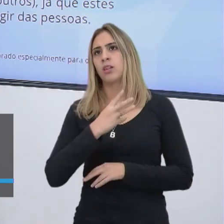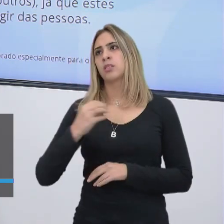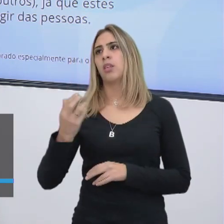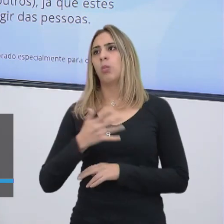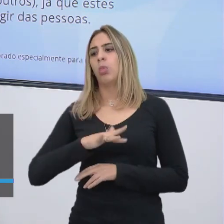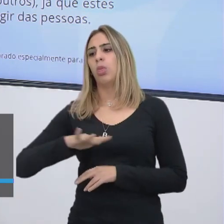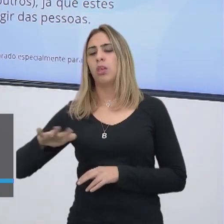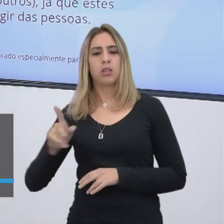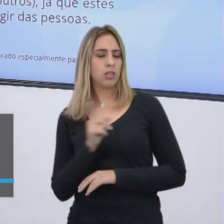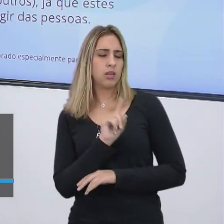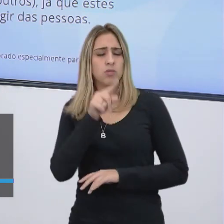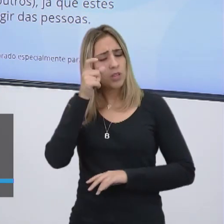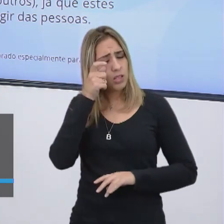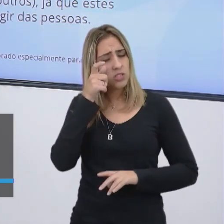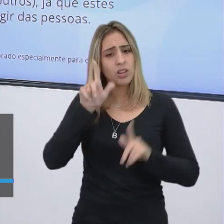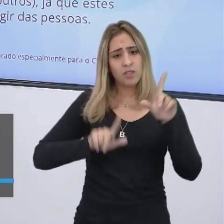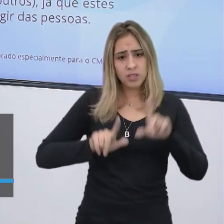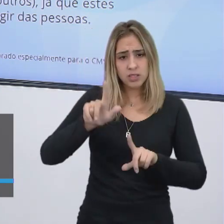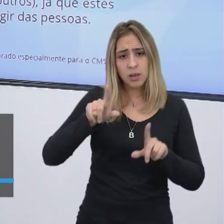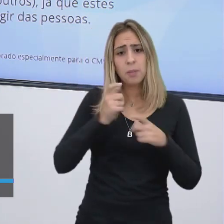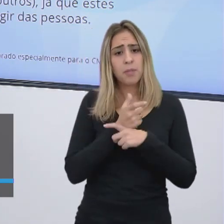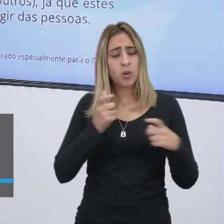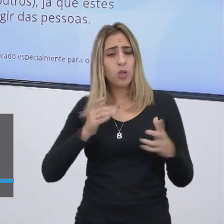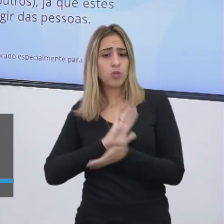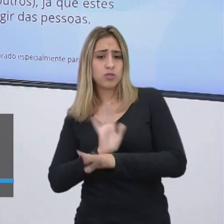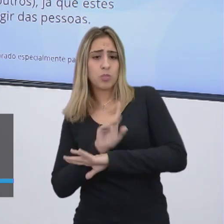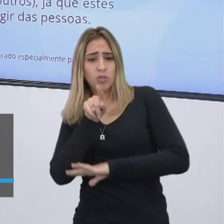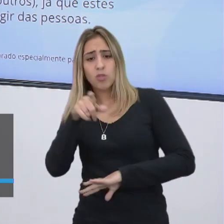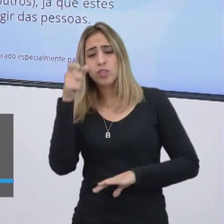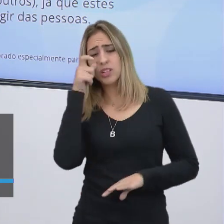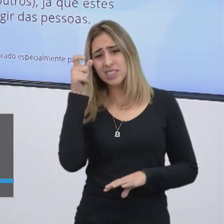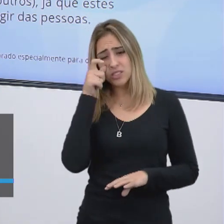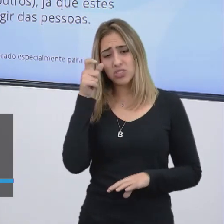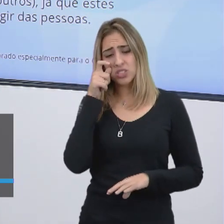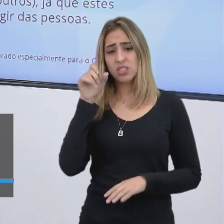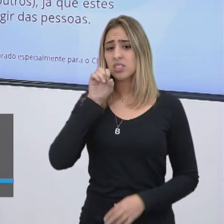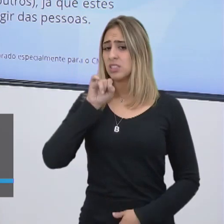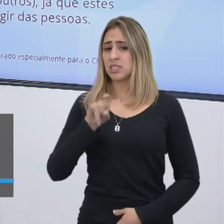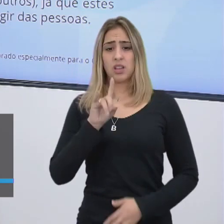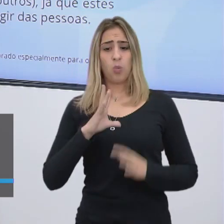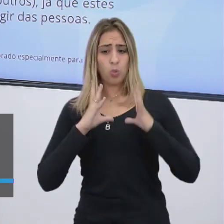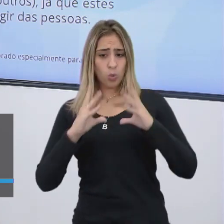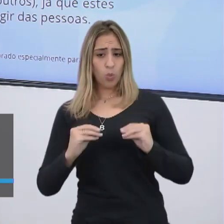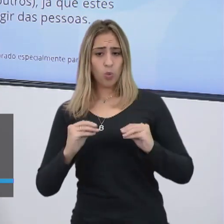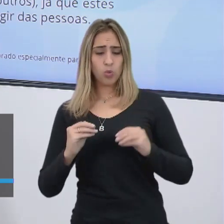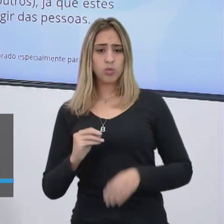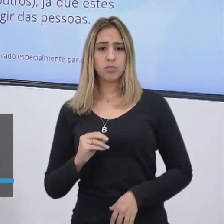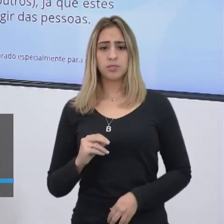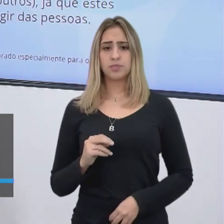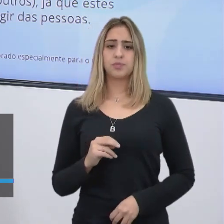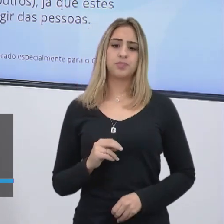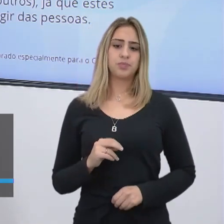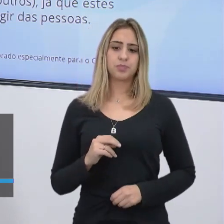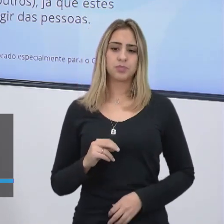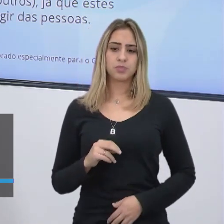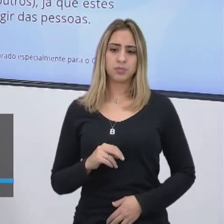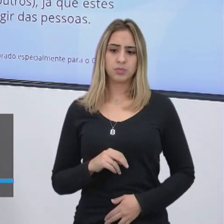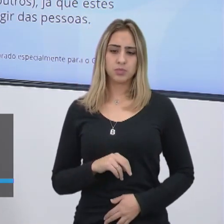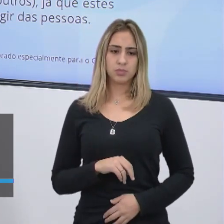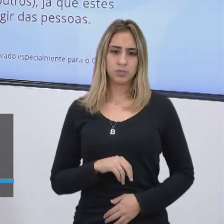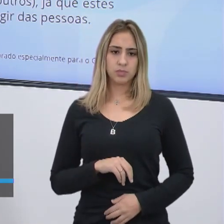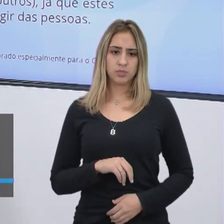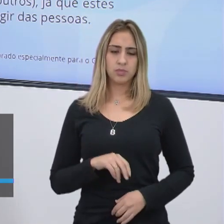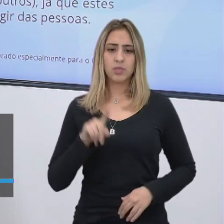mas se você ligar a televisão, provavelmente a maioria dos filmes que você vai assistir, se não todos, me arrisco a dizer até todos,